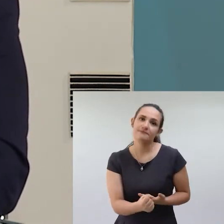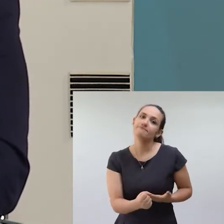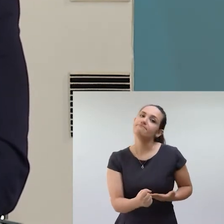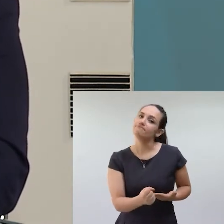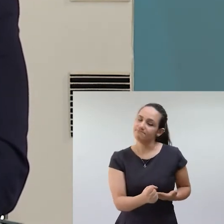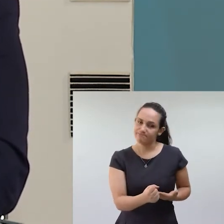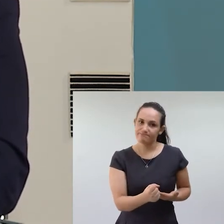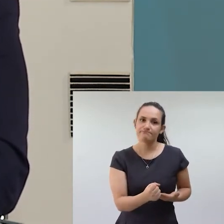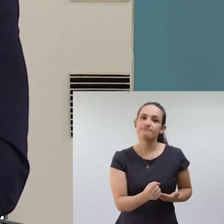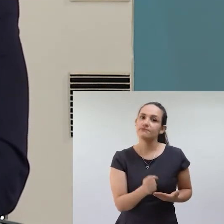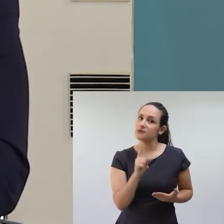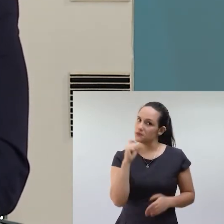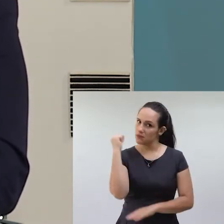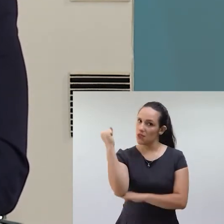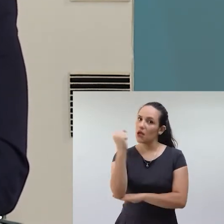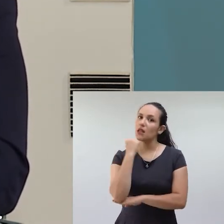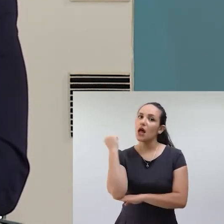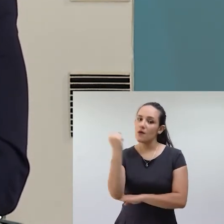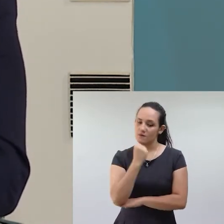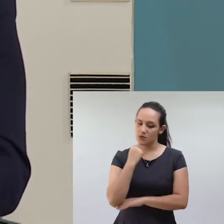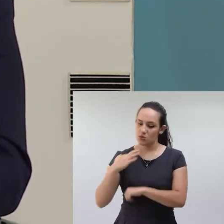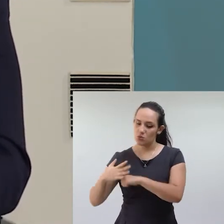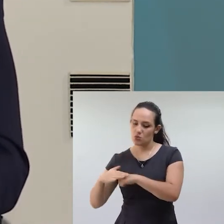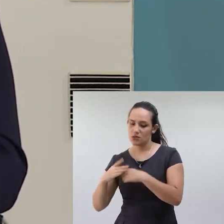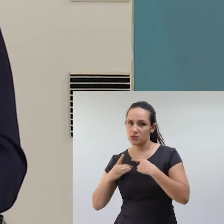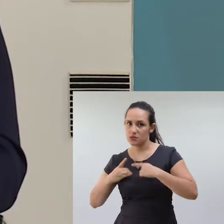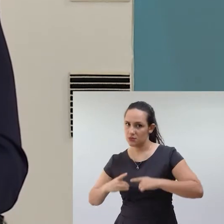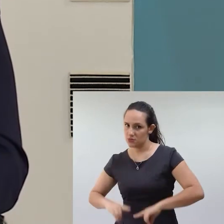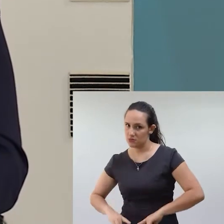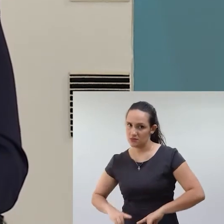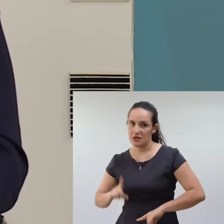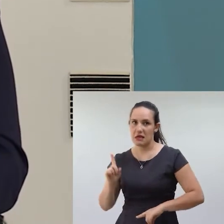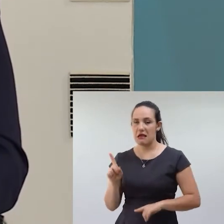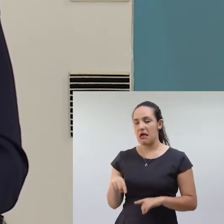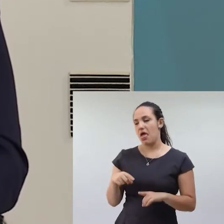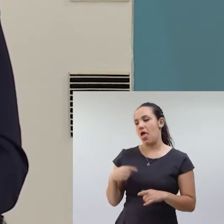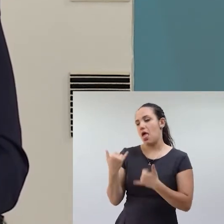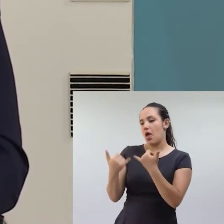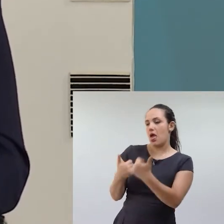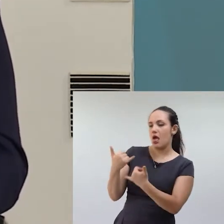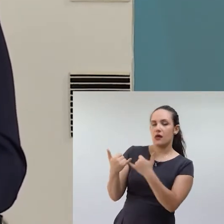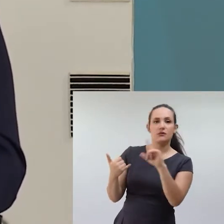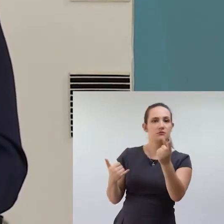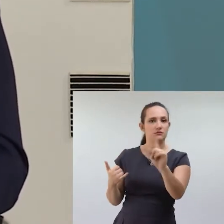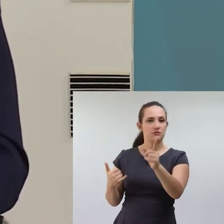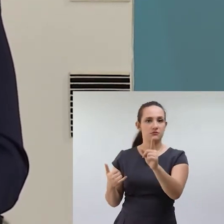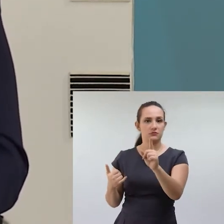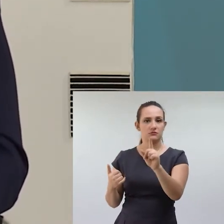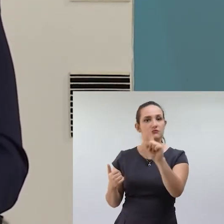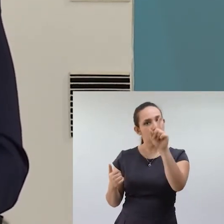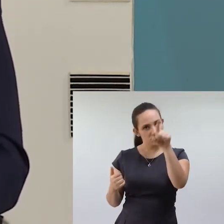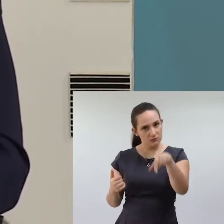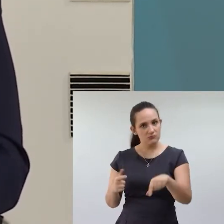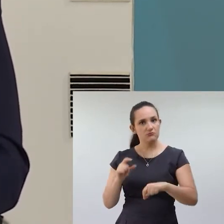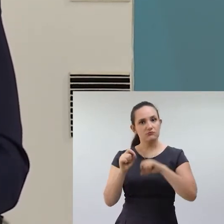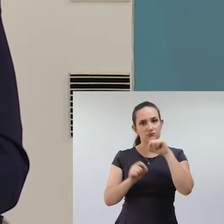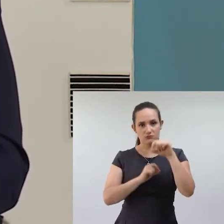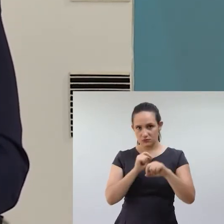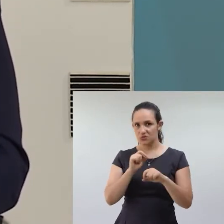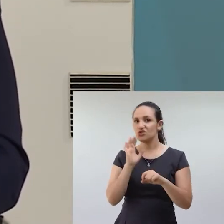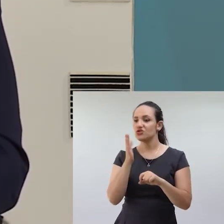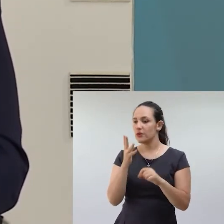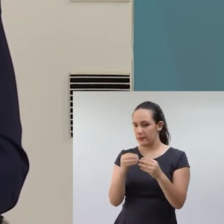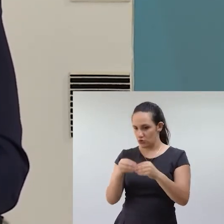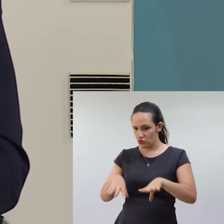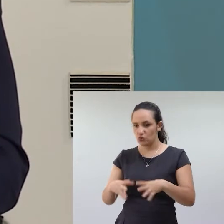suicídio. Então você vê que é uma coisa muito grave. A depressão não é frescura, é uma doença